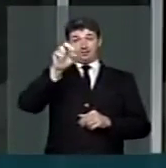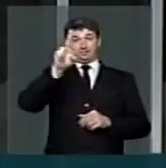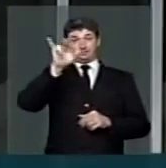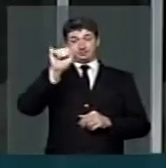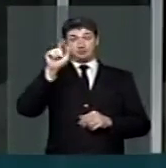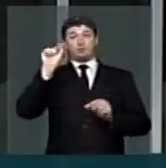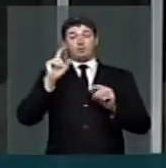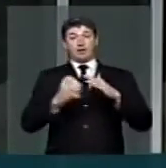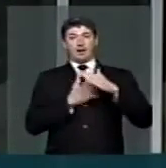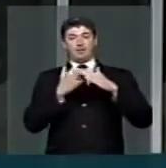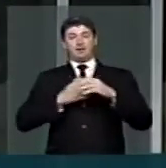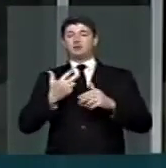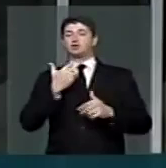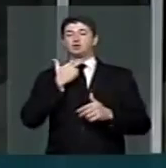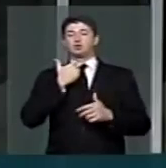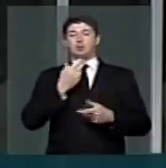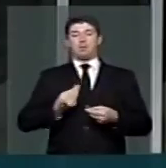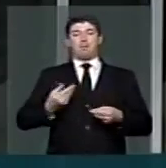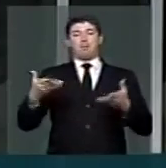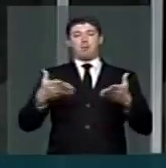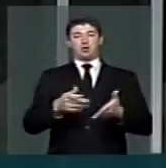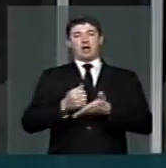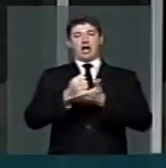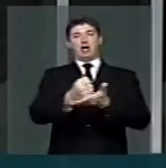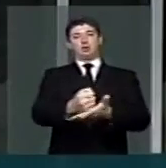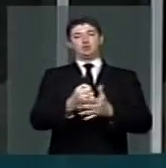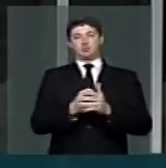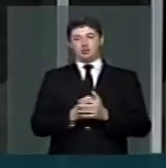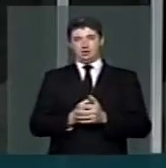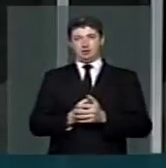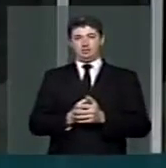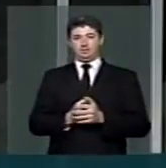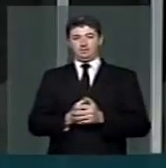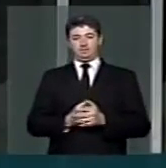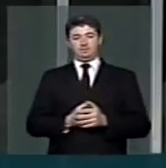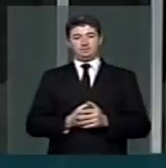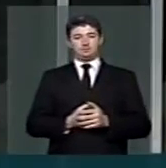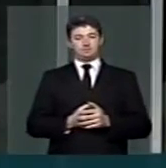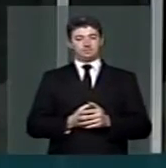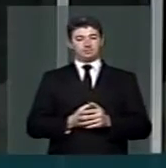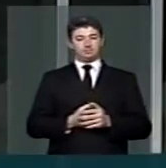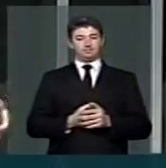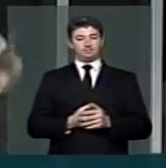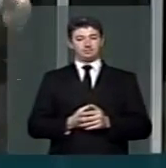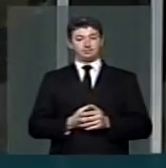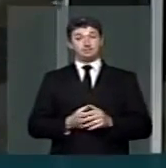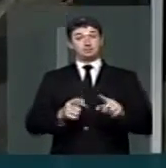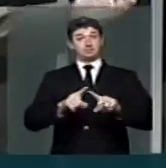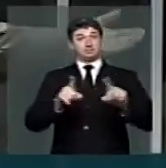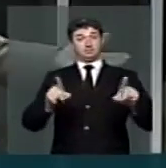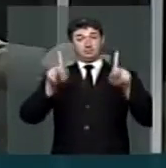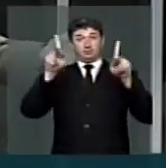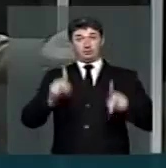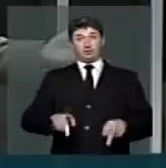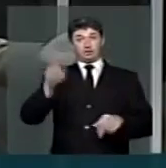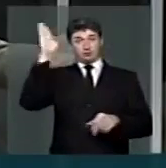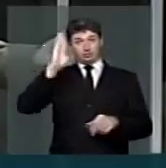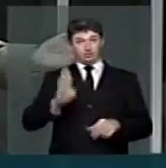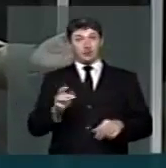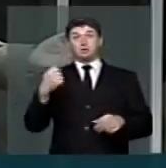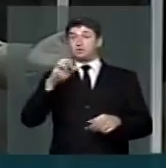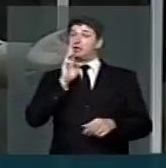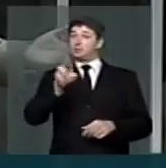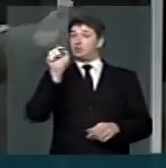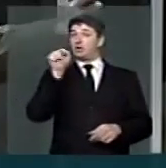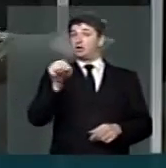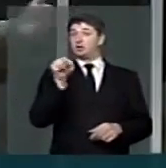as empresas não possam contribuir para campanhas eleitorais. Mas a população brasileira haverá de responder